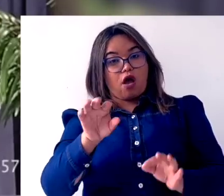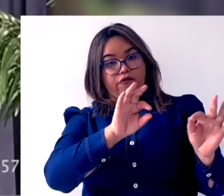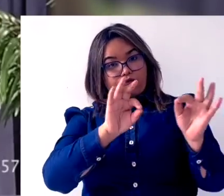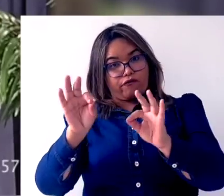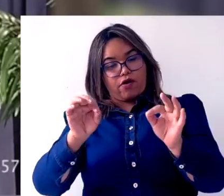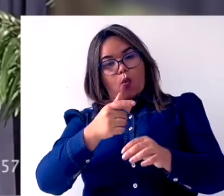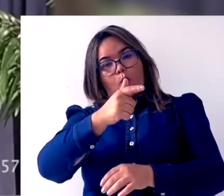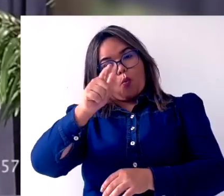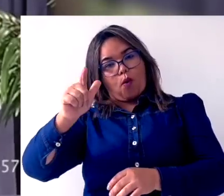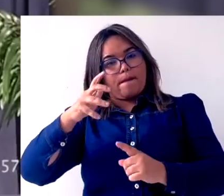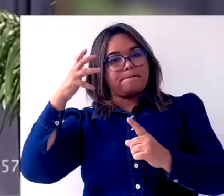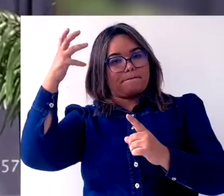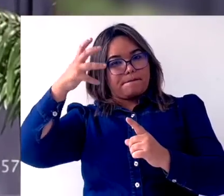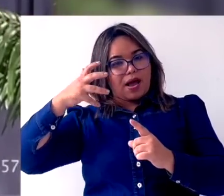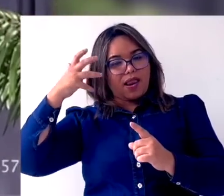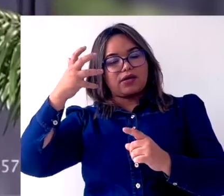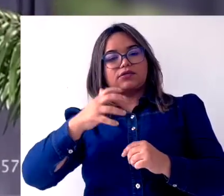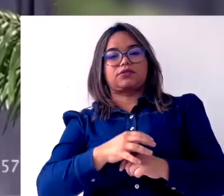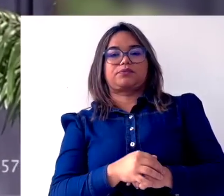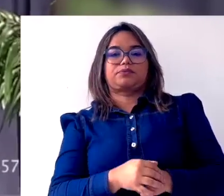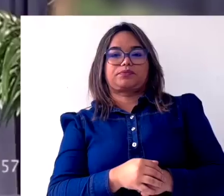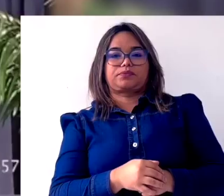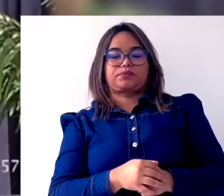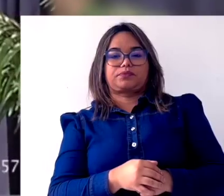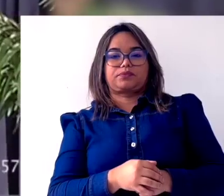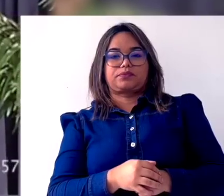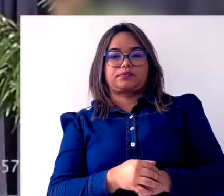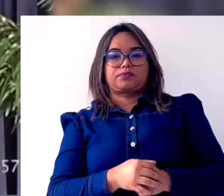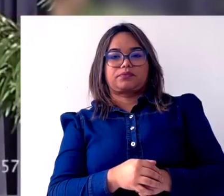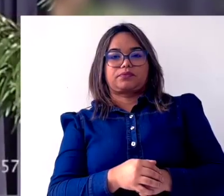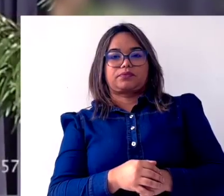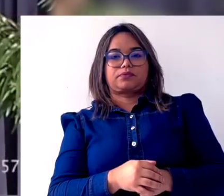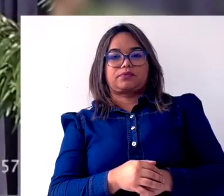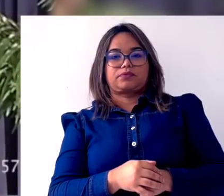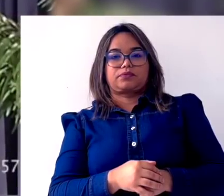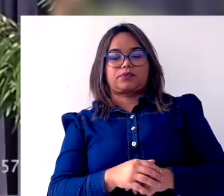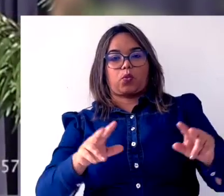temos. Vocês verão nas próximas palestras. Uma se chama